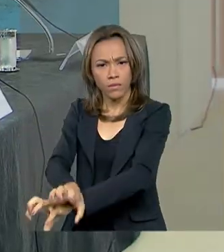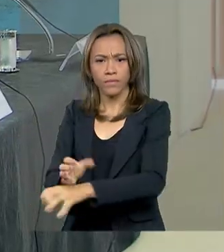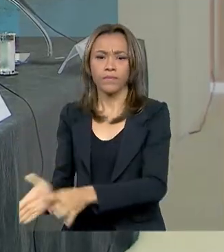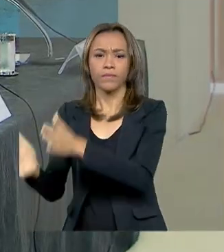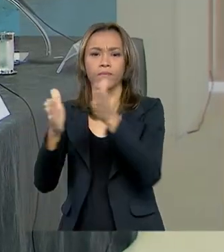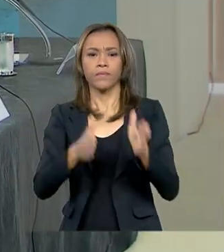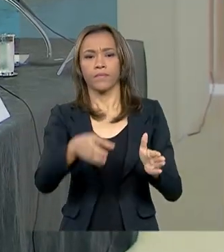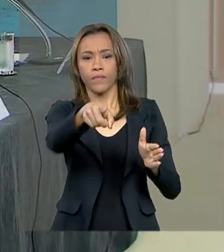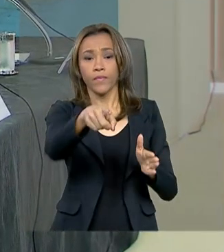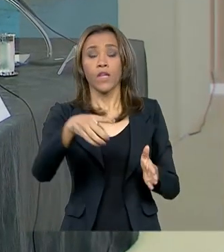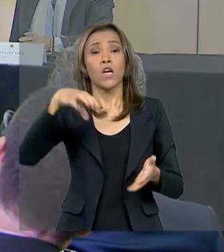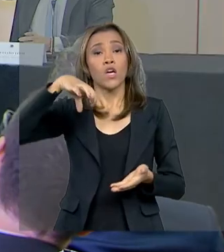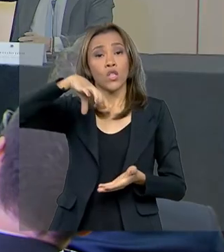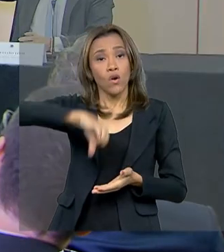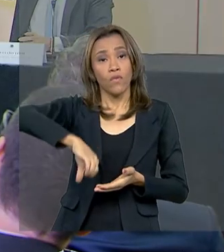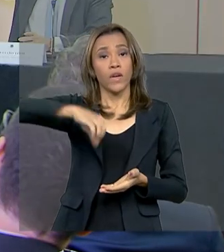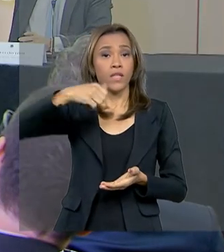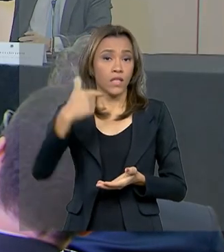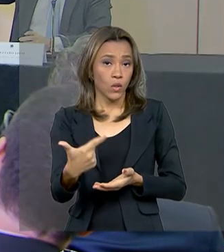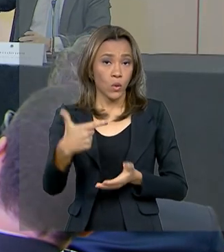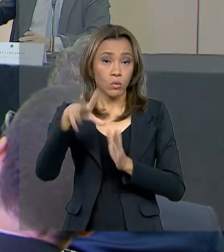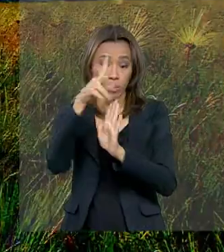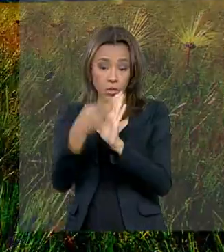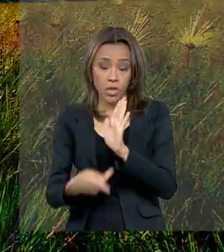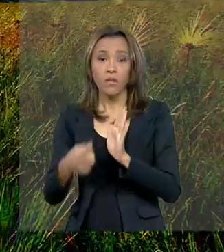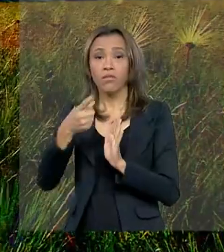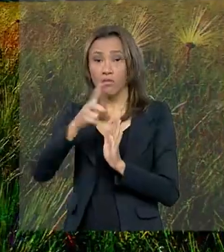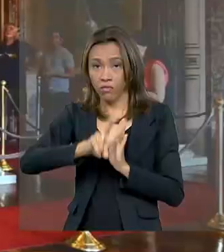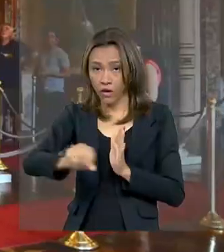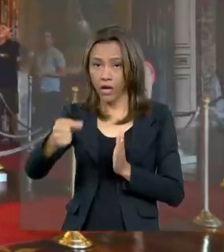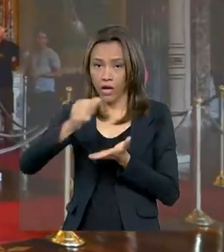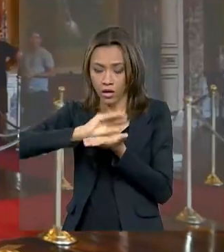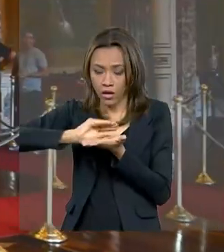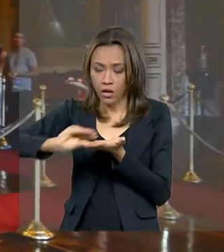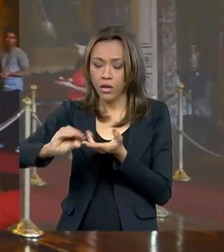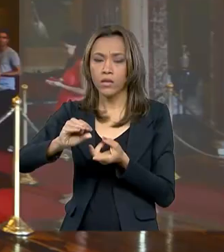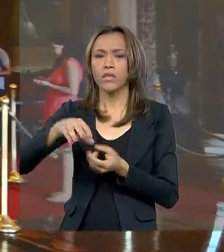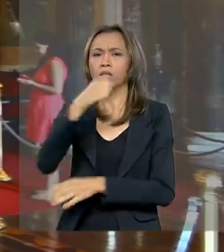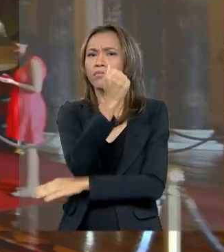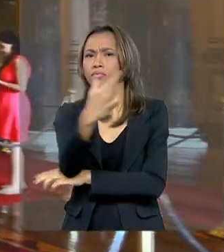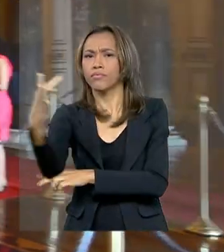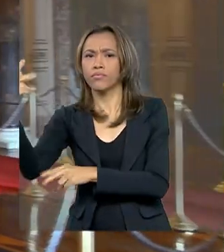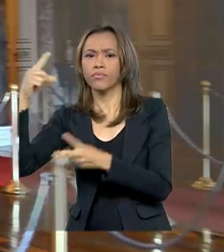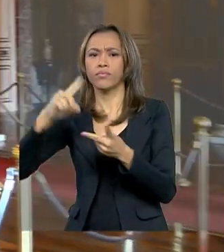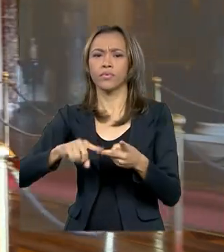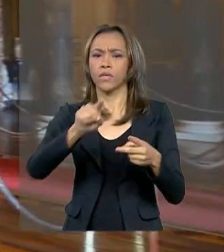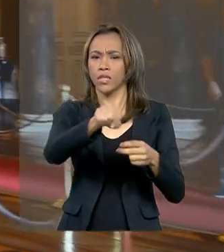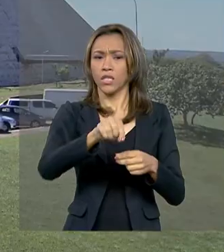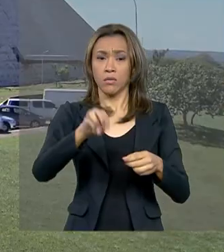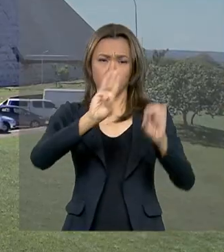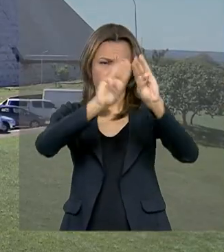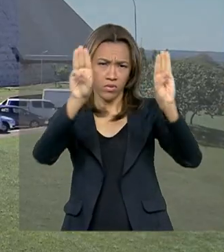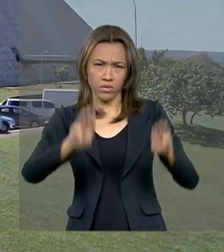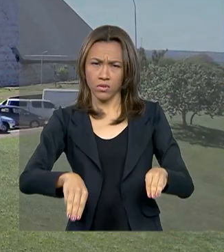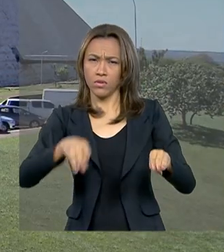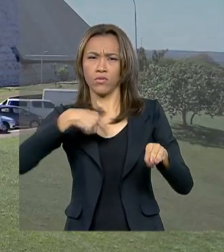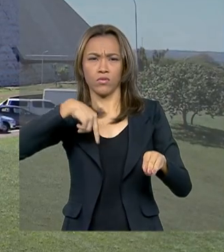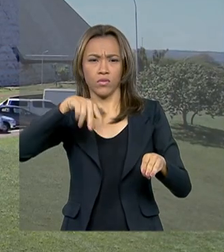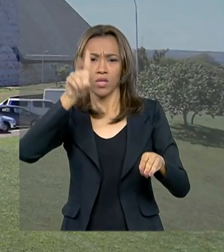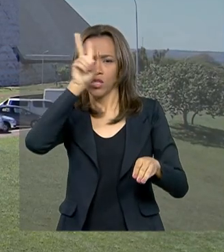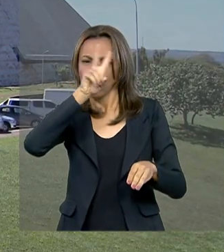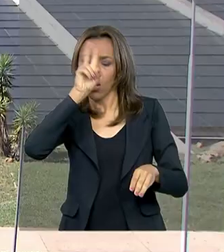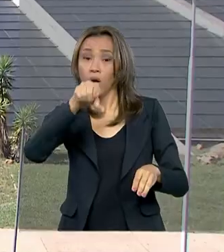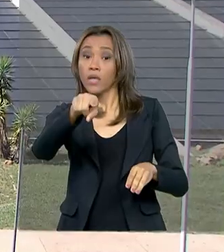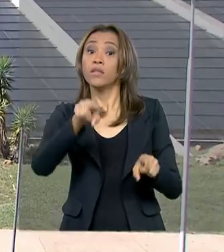em 92 projetos em diversas áreas, como meio ambiente e patrimônio histórico brasileiro. Na lista estão a restauração